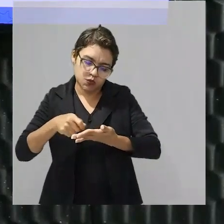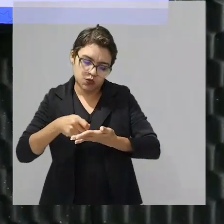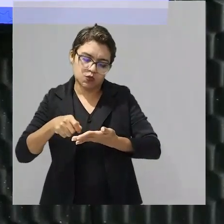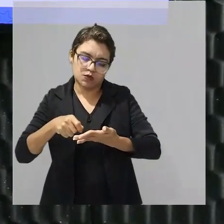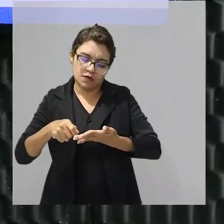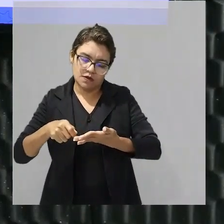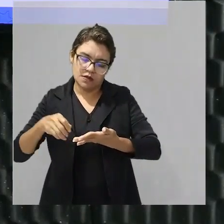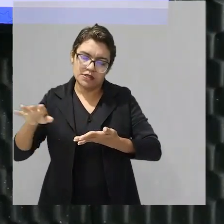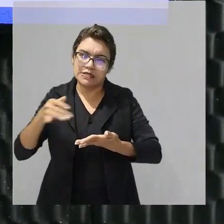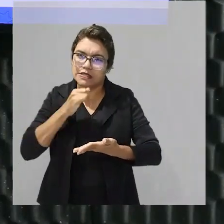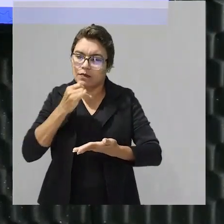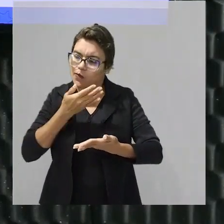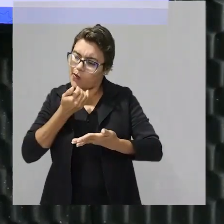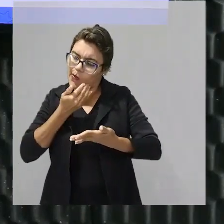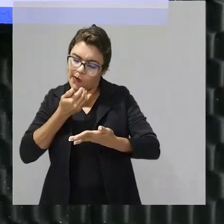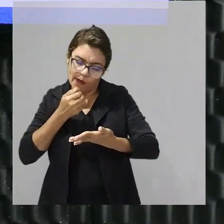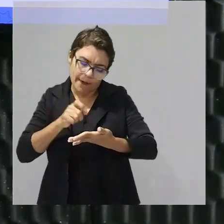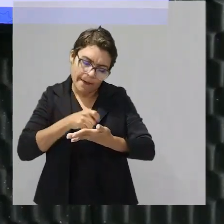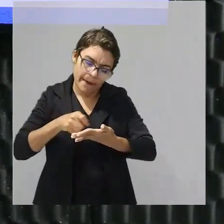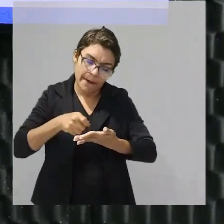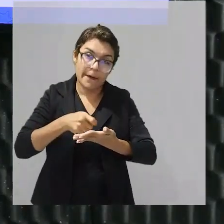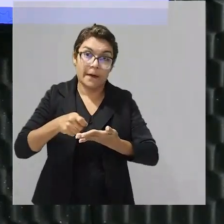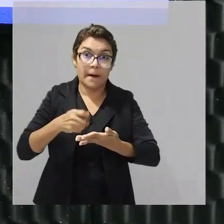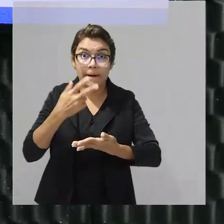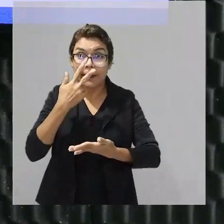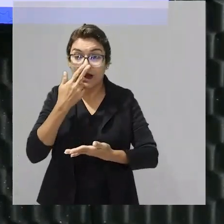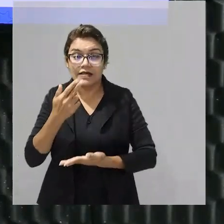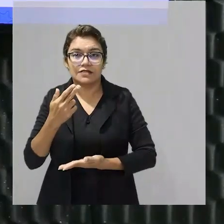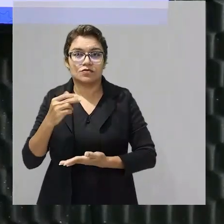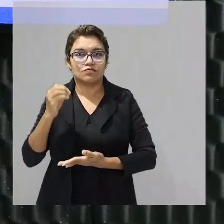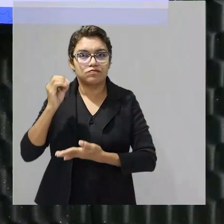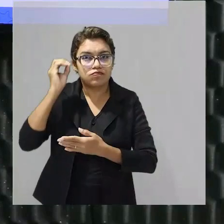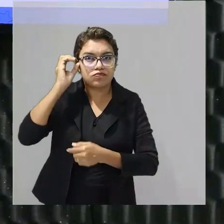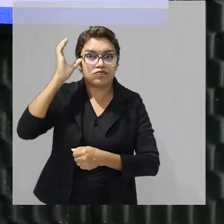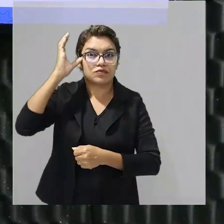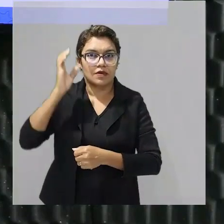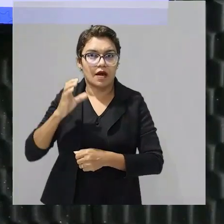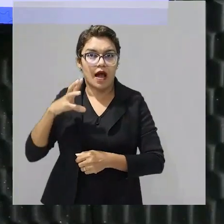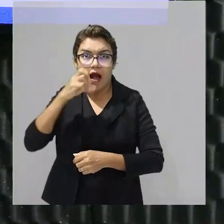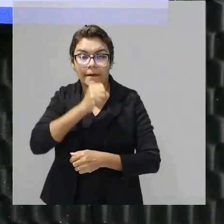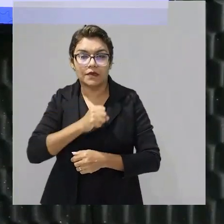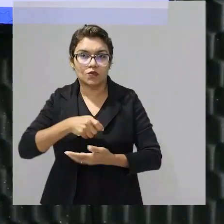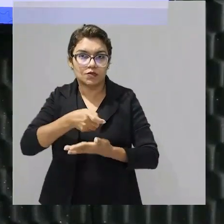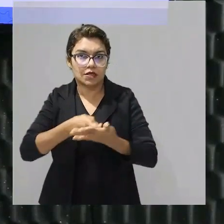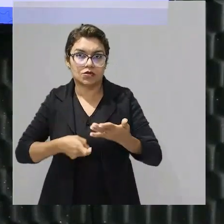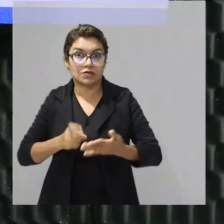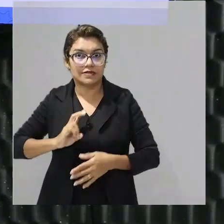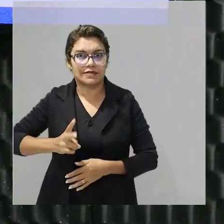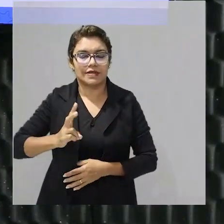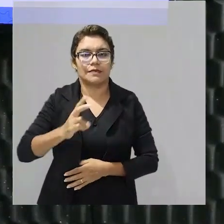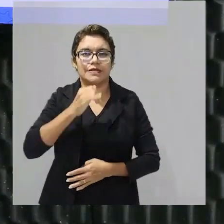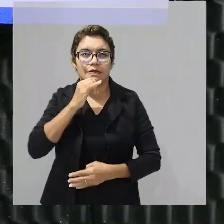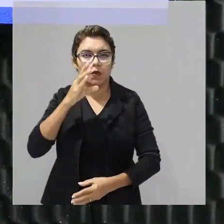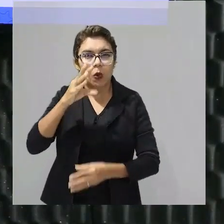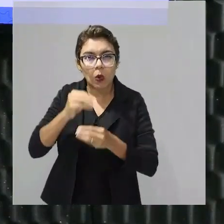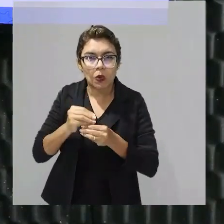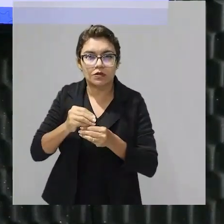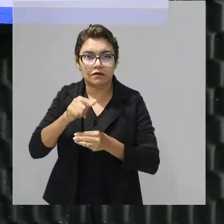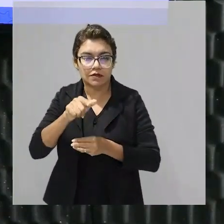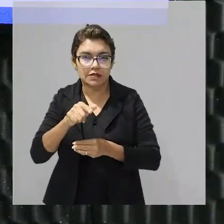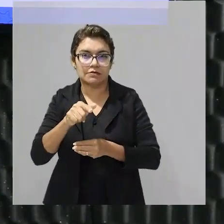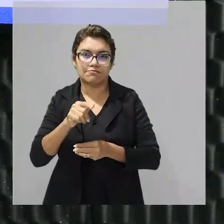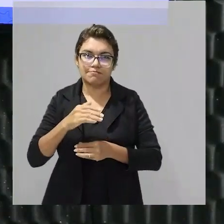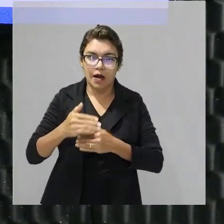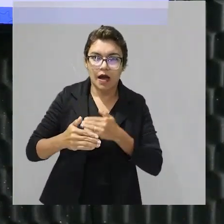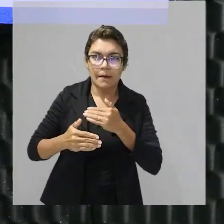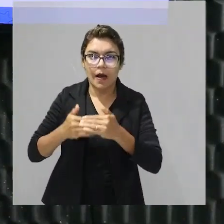Vamos ver um exemplo concreto? Como que a gente pode colocar? Porque vocês podem estar pensando, professora, mas se só na minha proposta de intervenção tem que